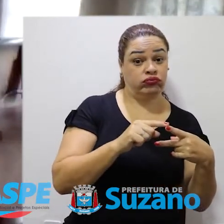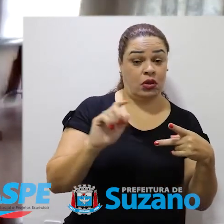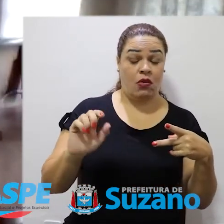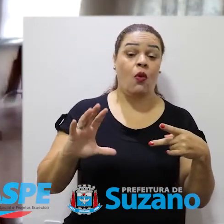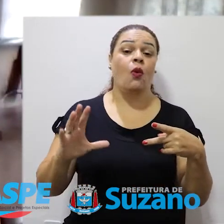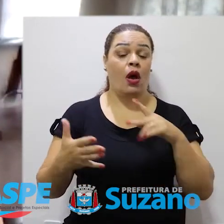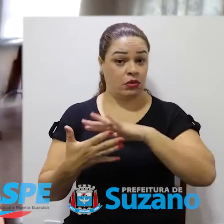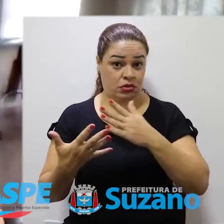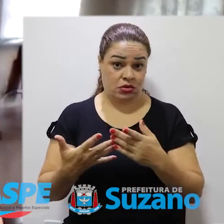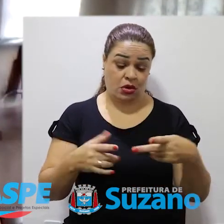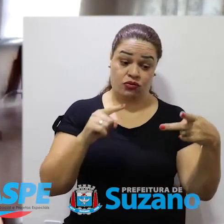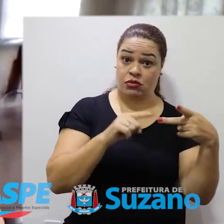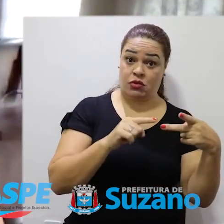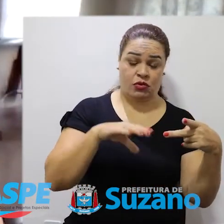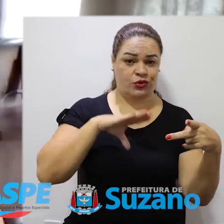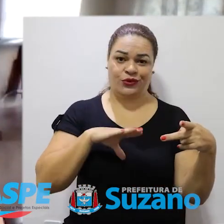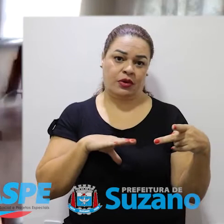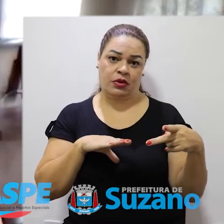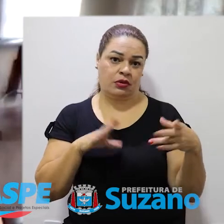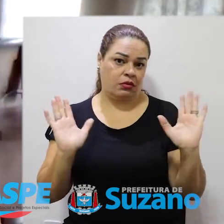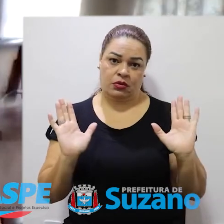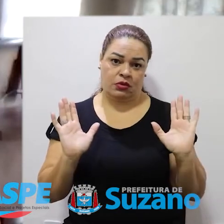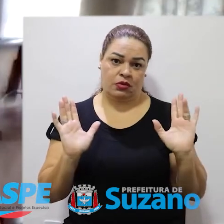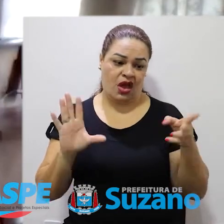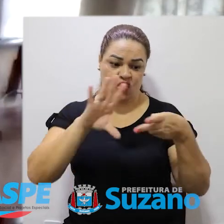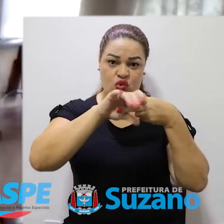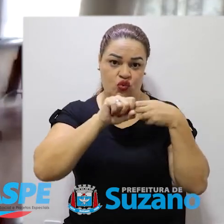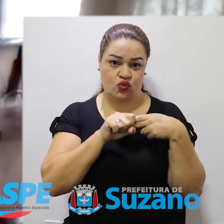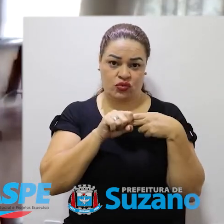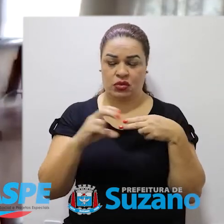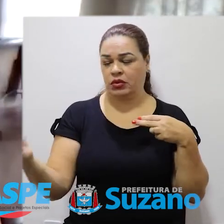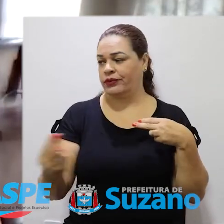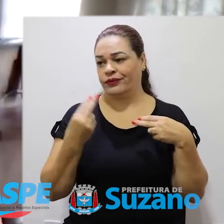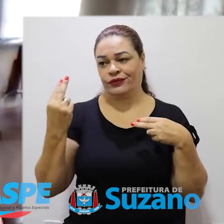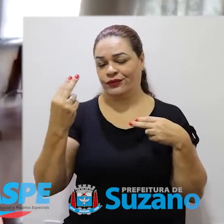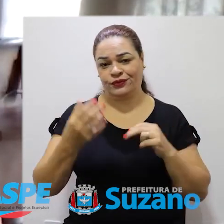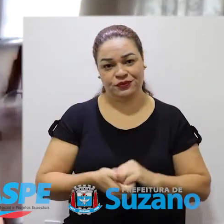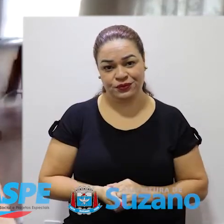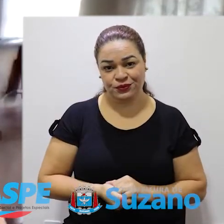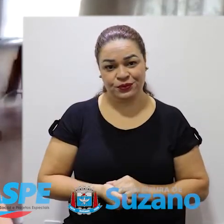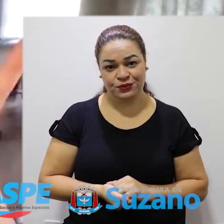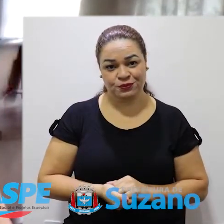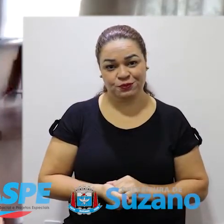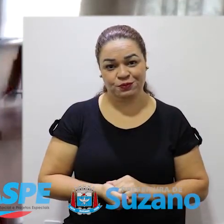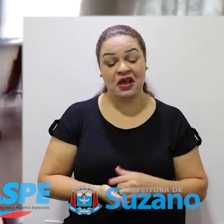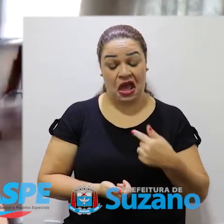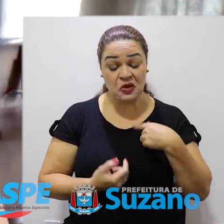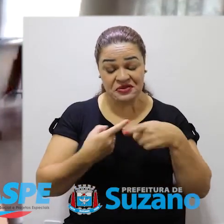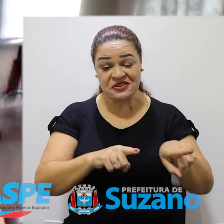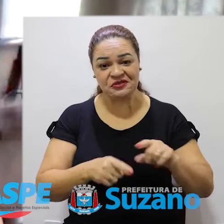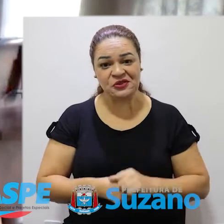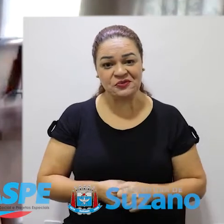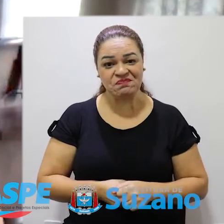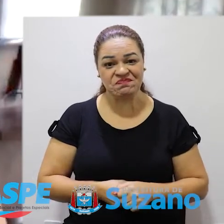porque é a língua que ampara o que ele está falando. Então, assim, impossível, Cláudia, é impossível. Eu desafio. Então, a pessoa que conseguir